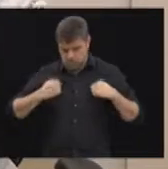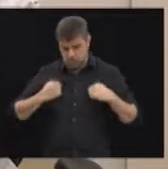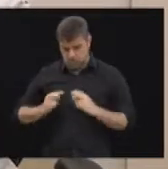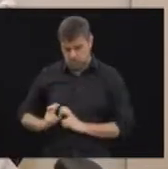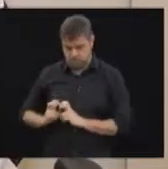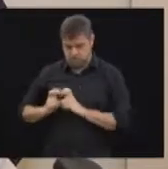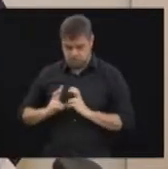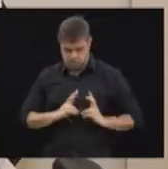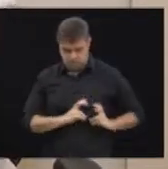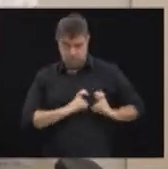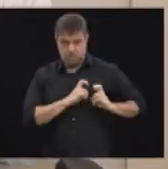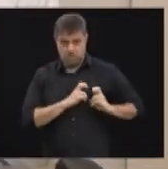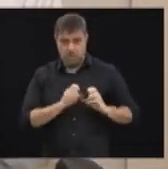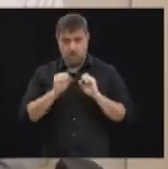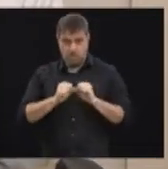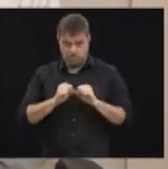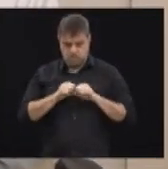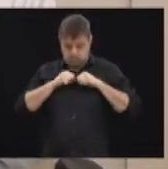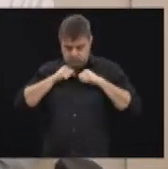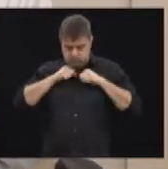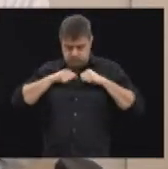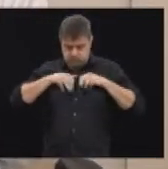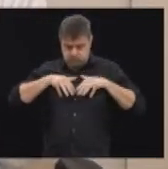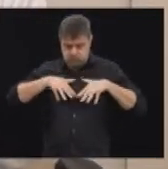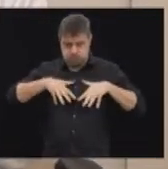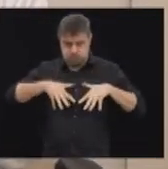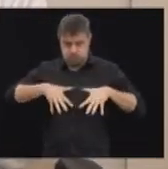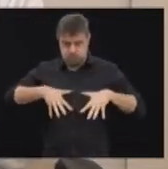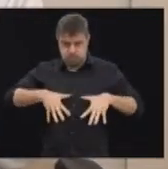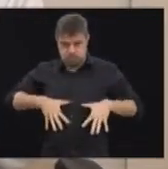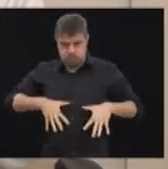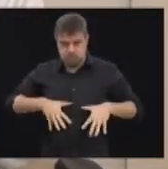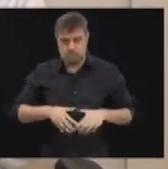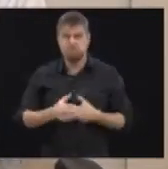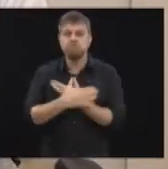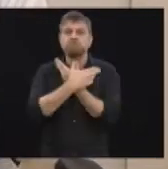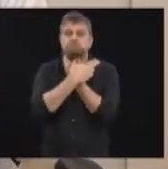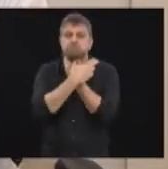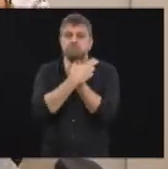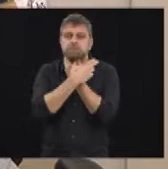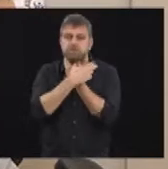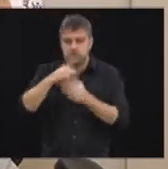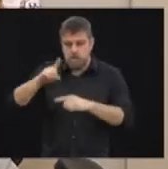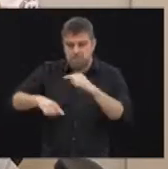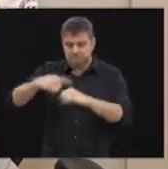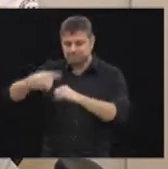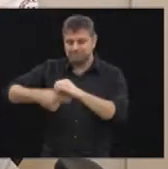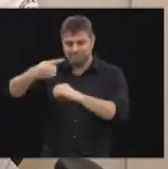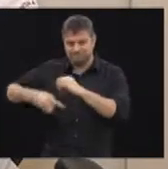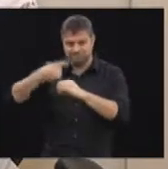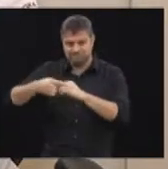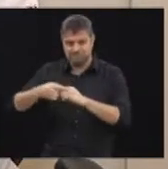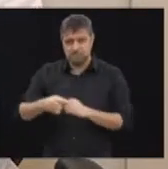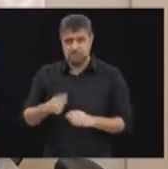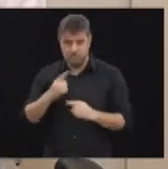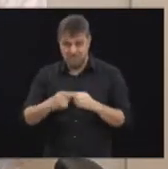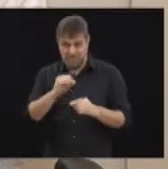onde se espalhou o tumor de tireoide. Por quê? Porque o iodo,